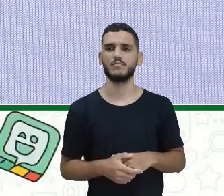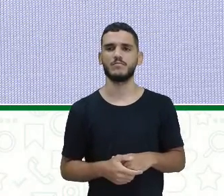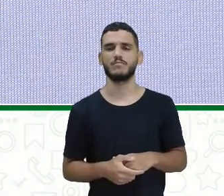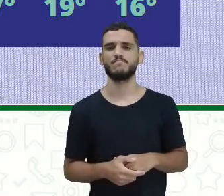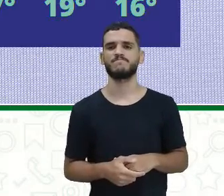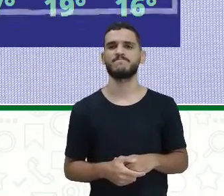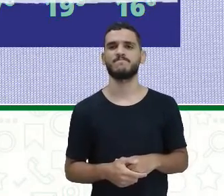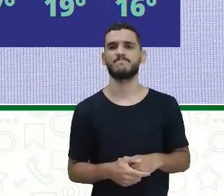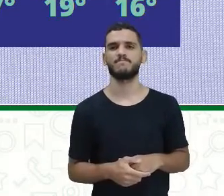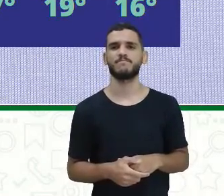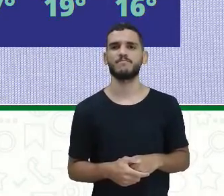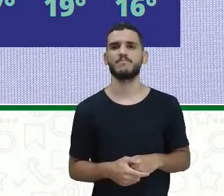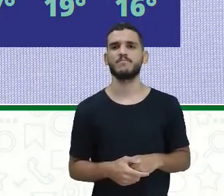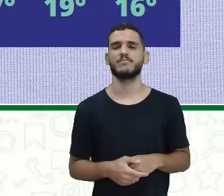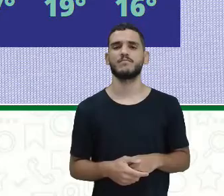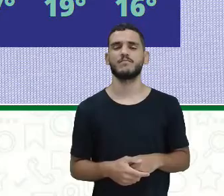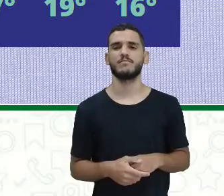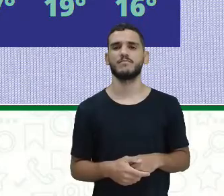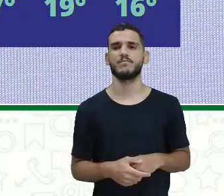Olha só.